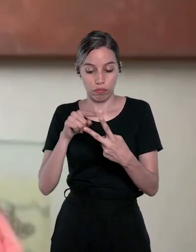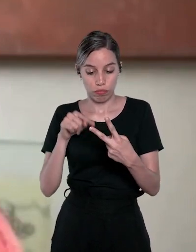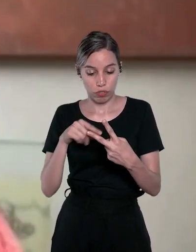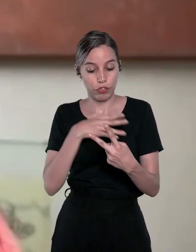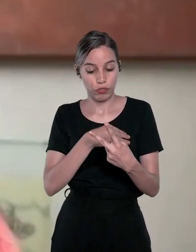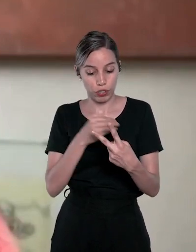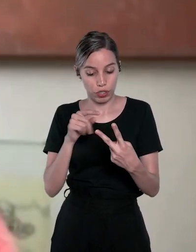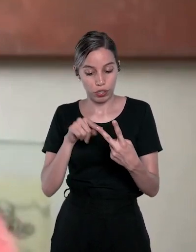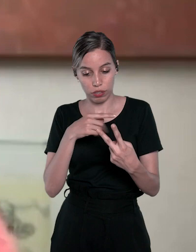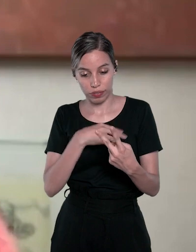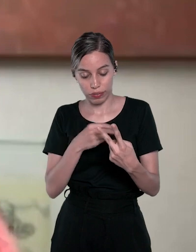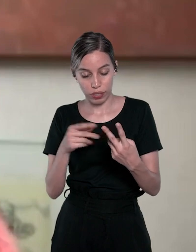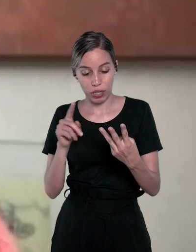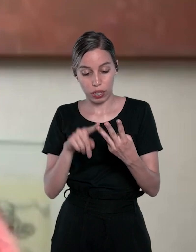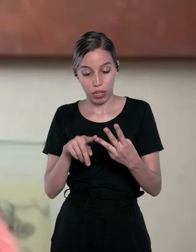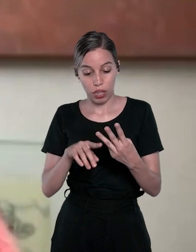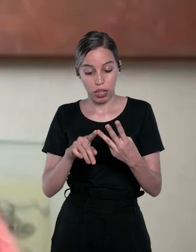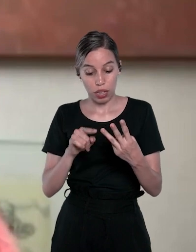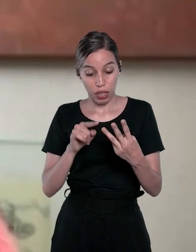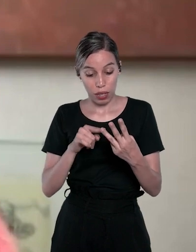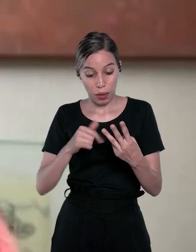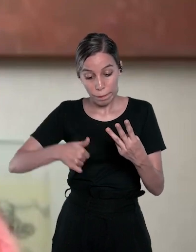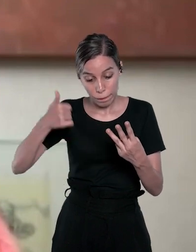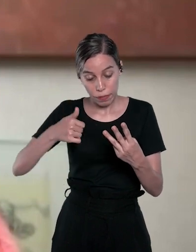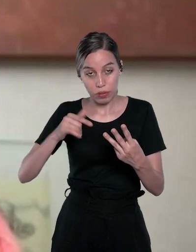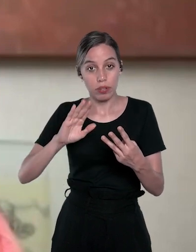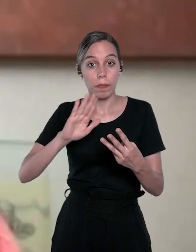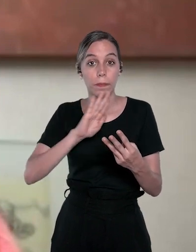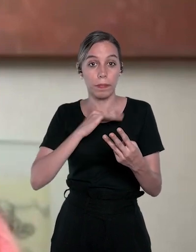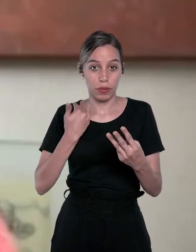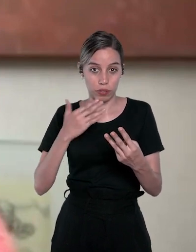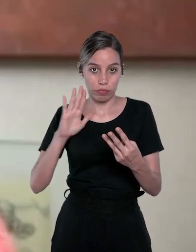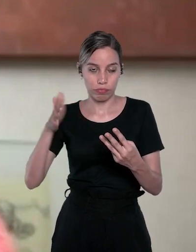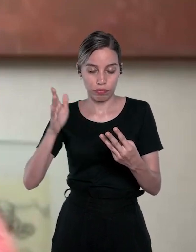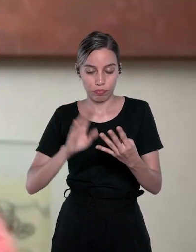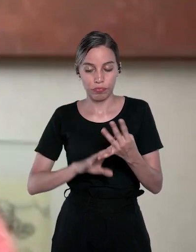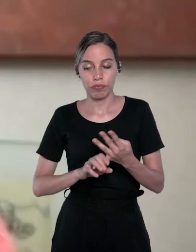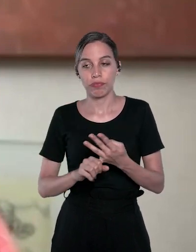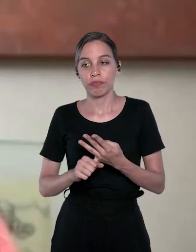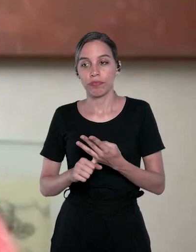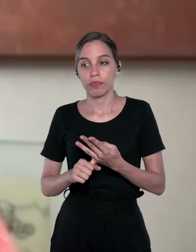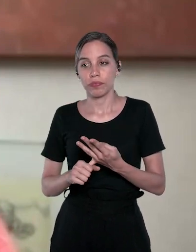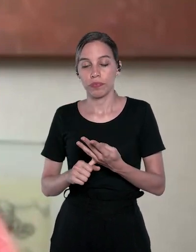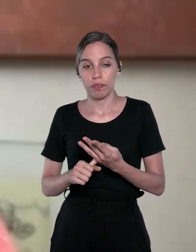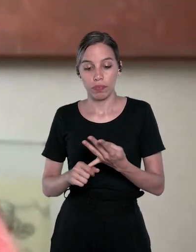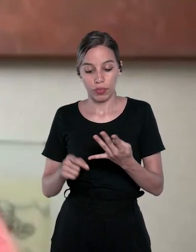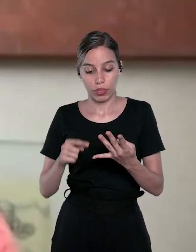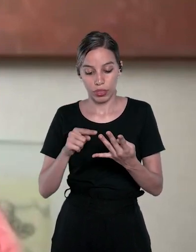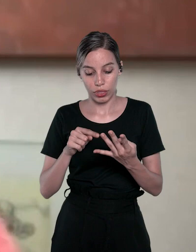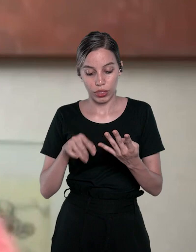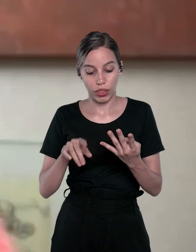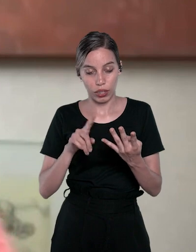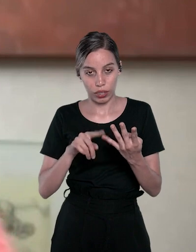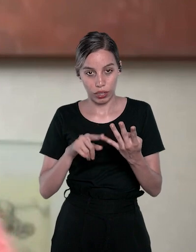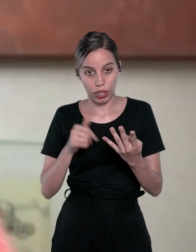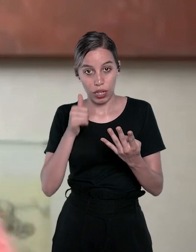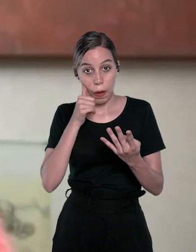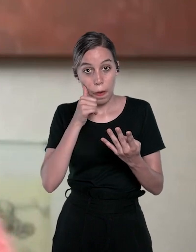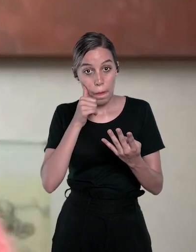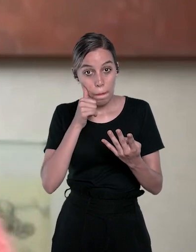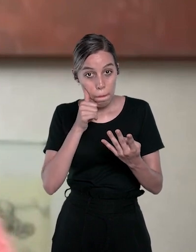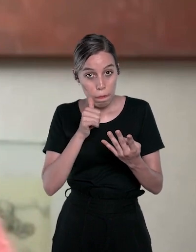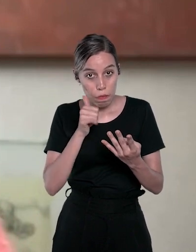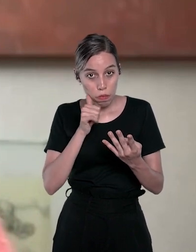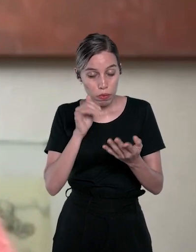duas filhas. Ela teve um filho que, na época, também já era falecido. Mas houve a viúva dele também me colaborou comigo